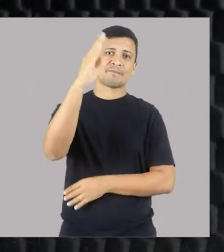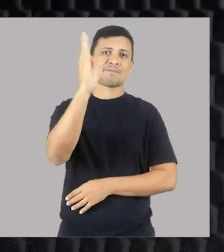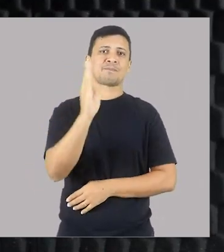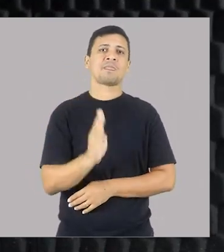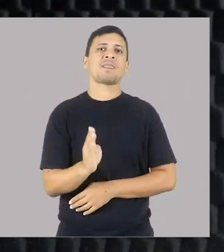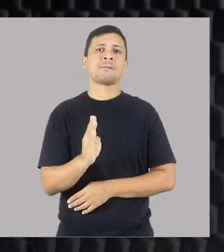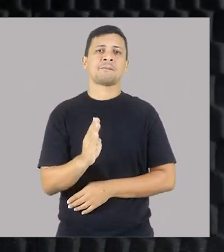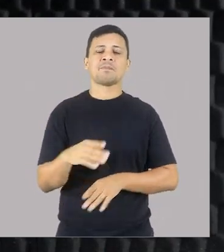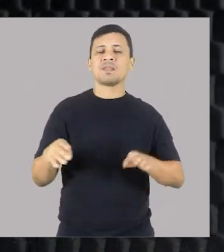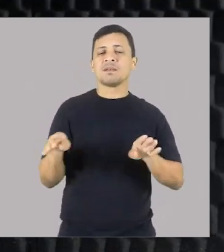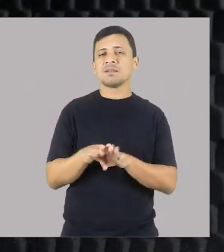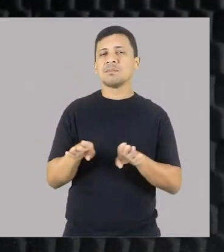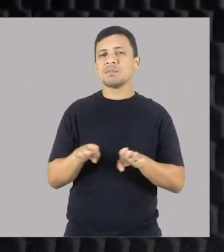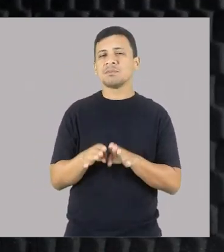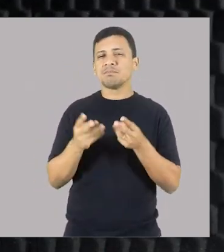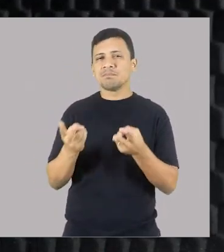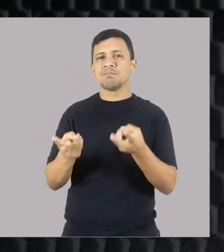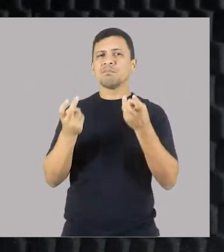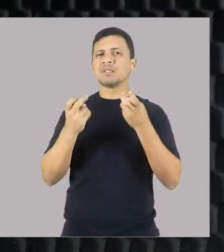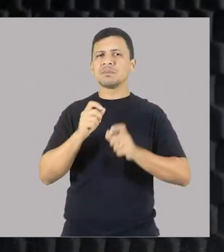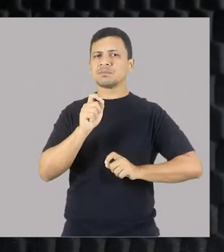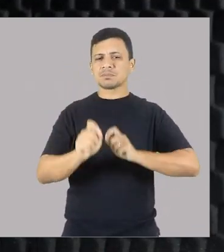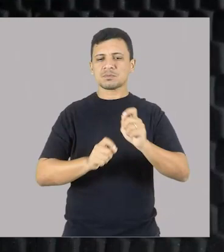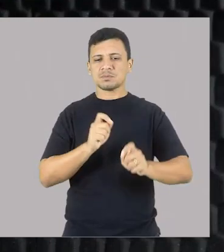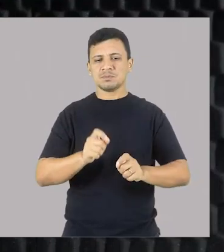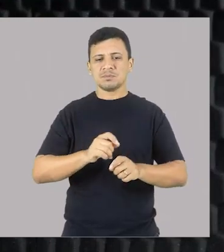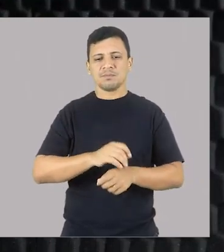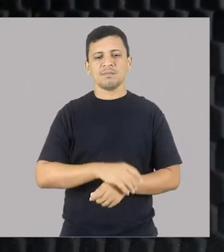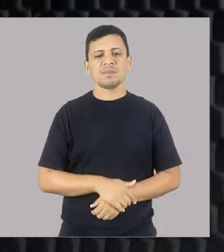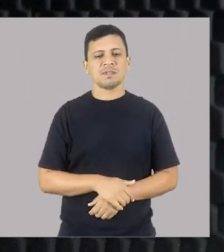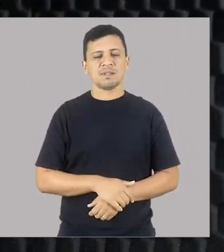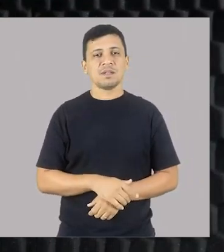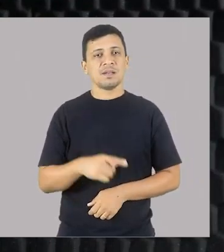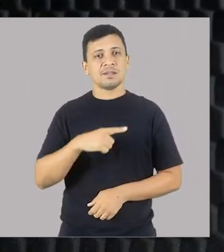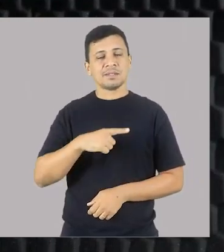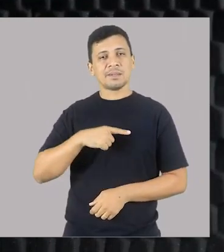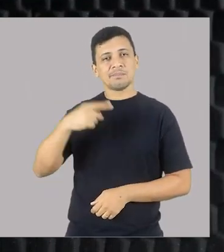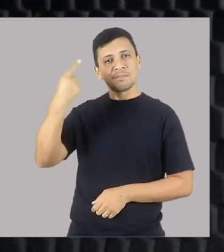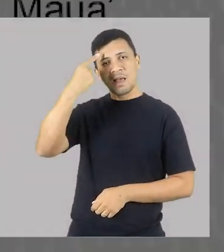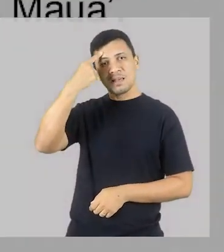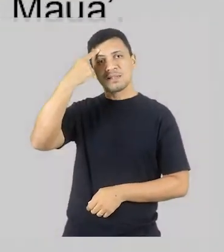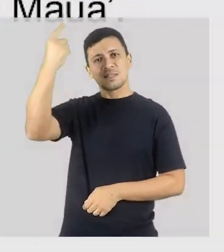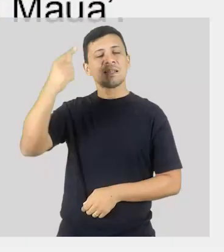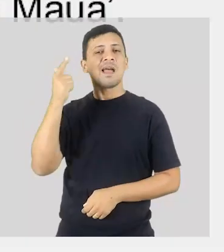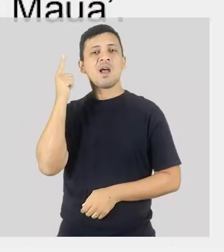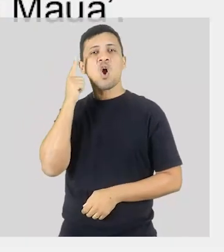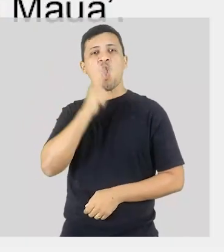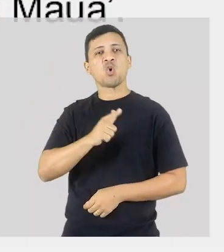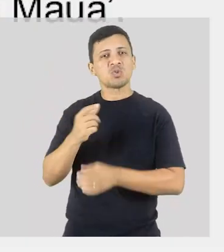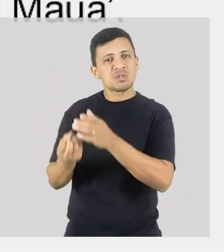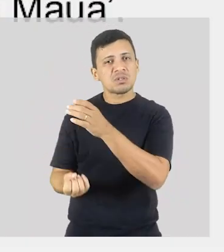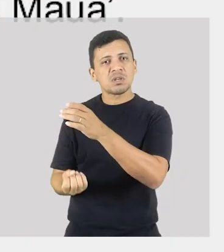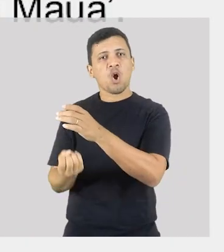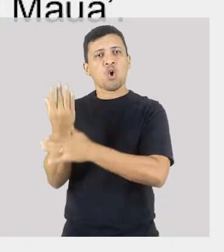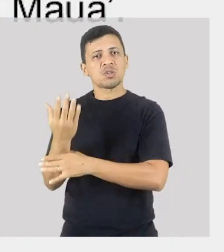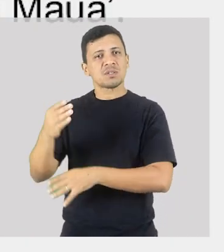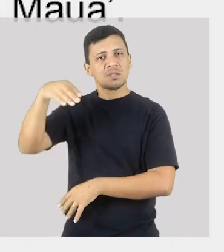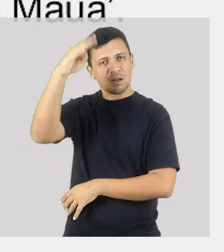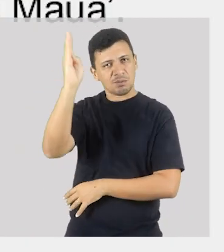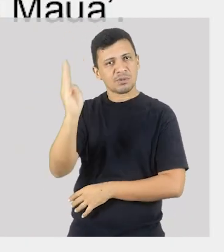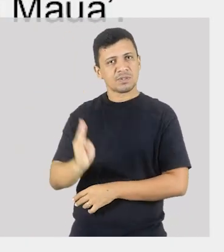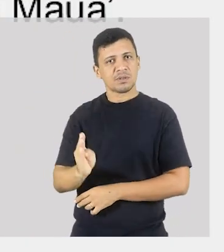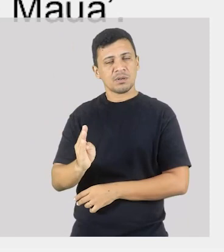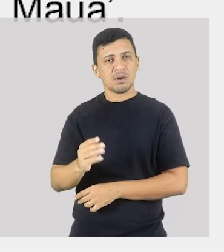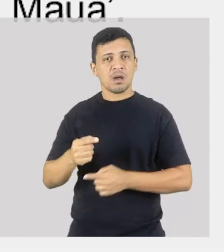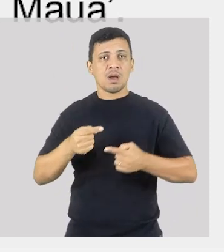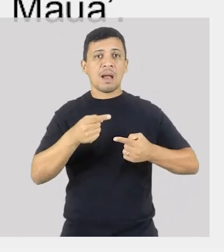É preciso observar que um outro instrumento que envolve essa ideia de consolidação são, por exemplo, a